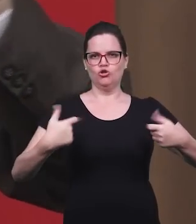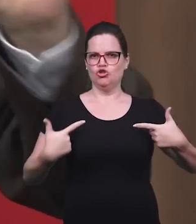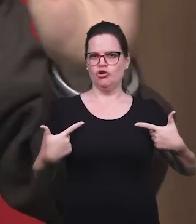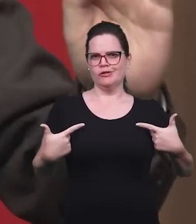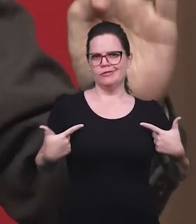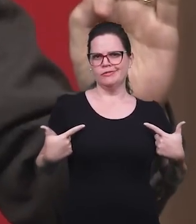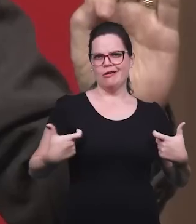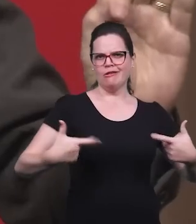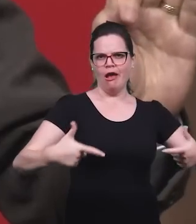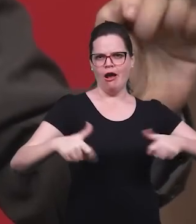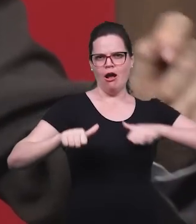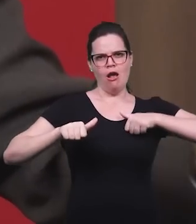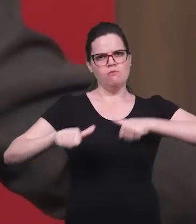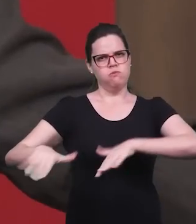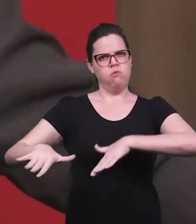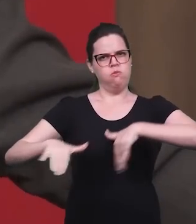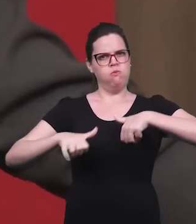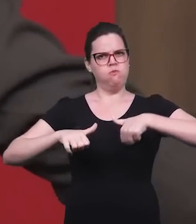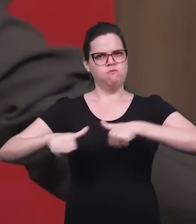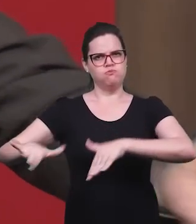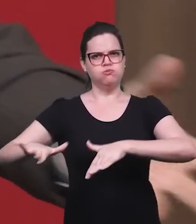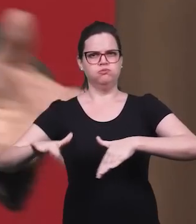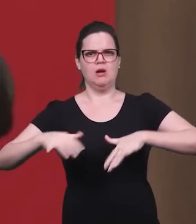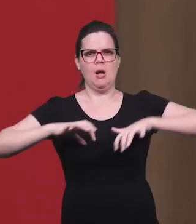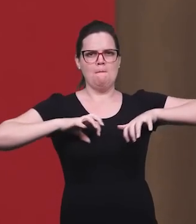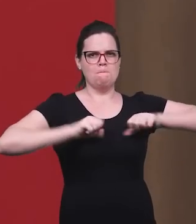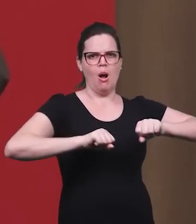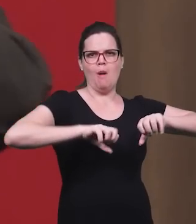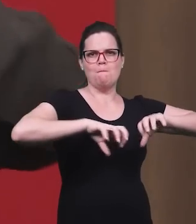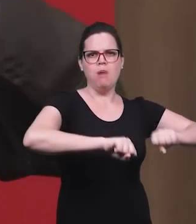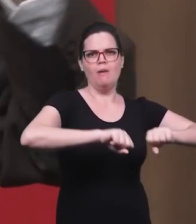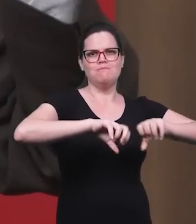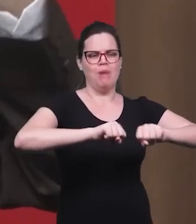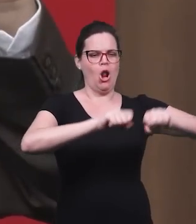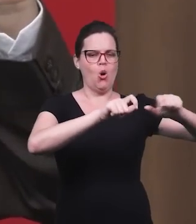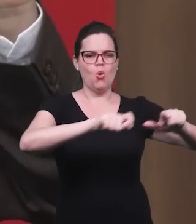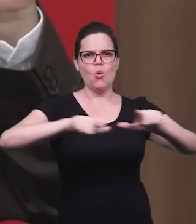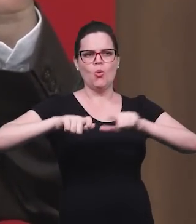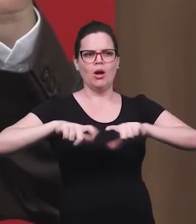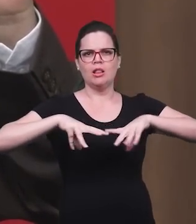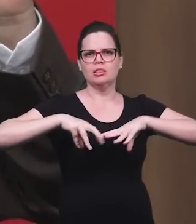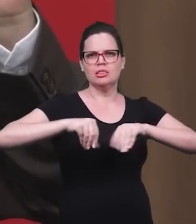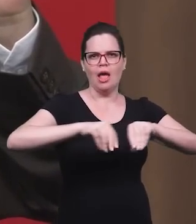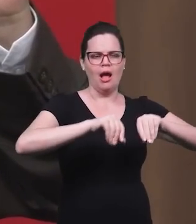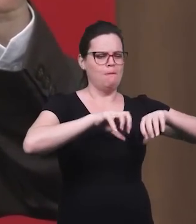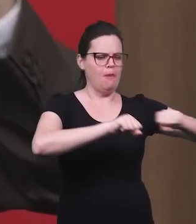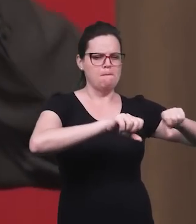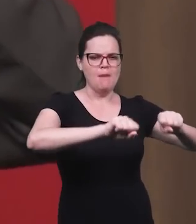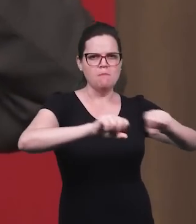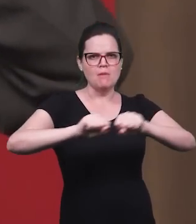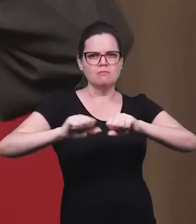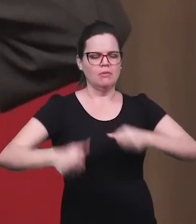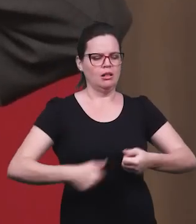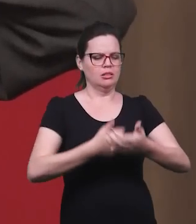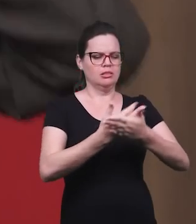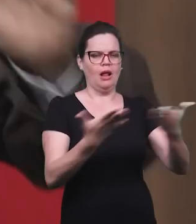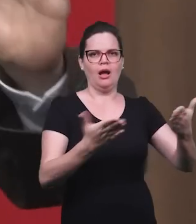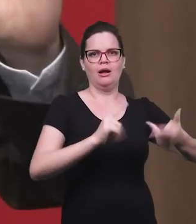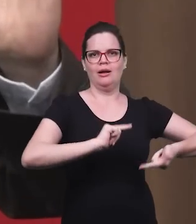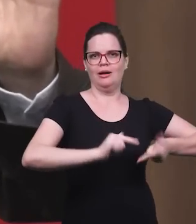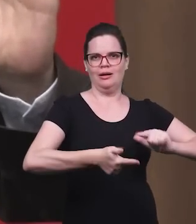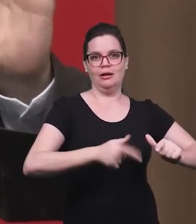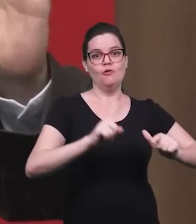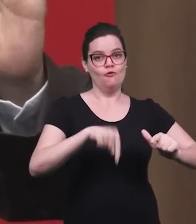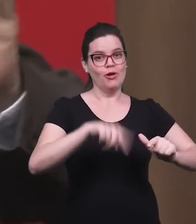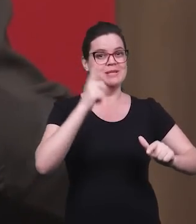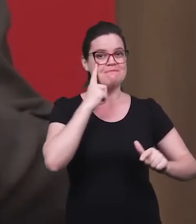com exército do lado, para tomar o governo e tomar as terras e devolver as terras para Israel. Então, esse é o foco